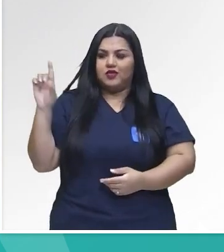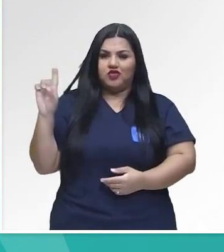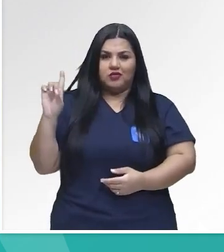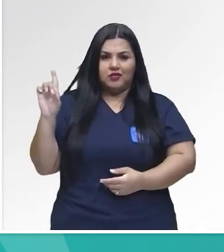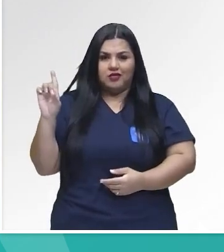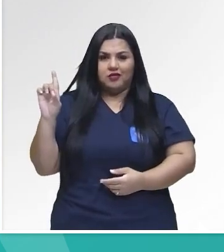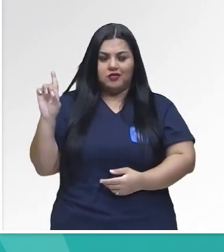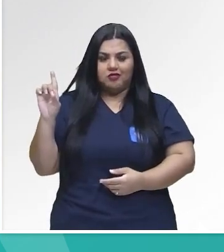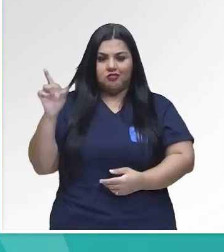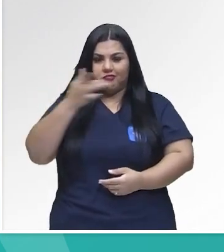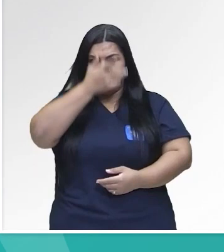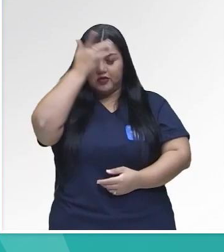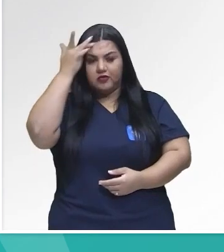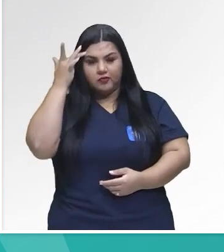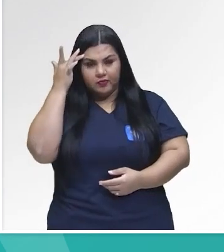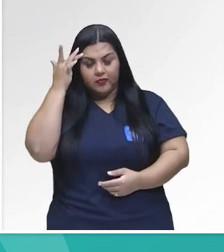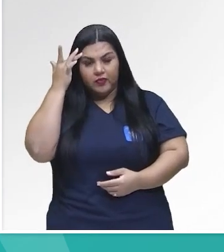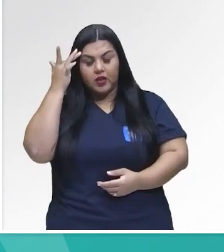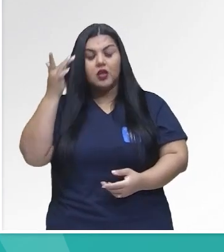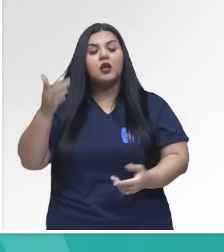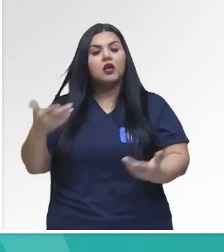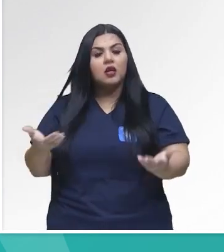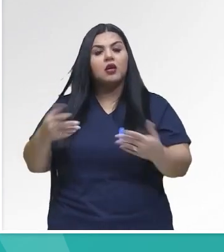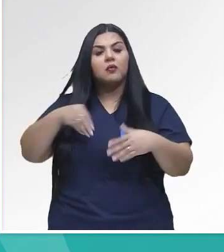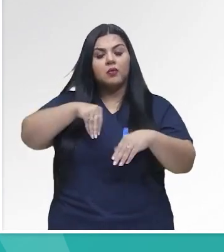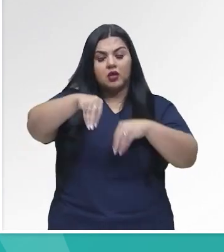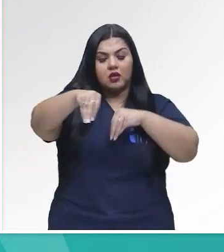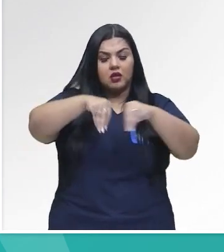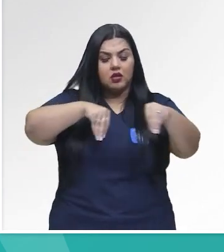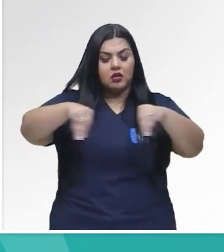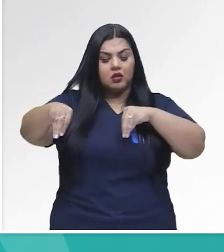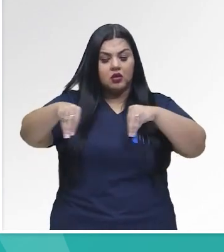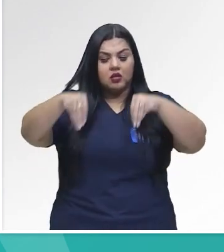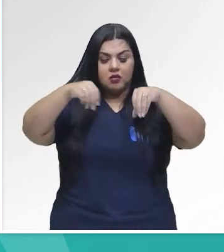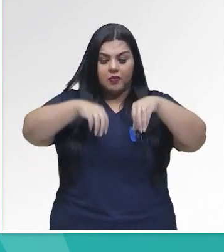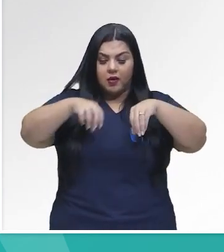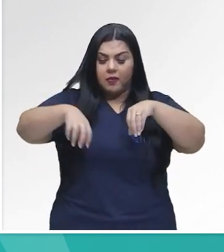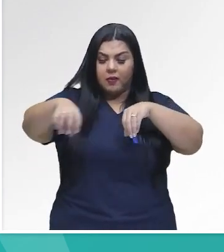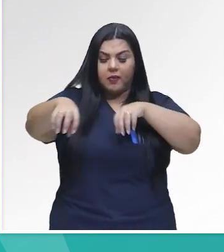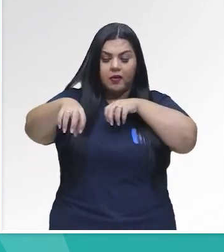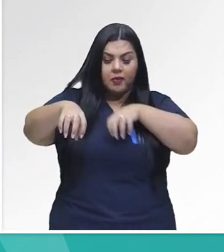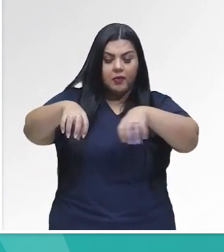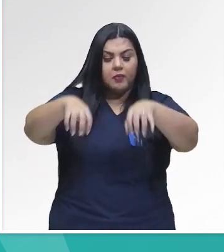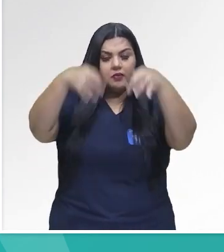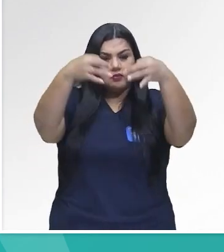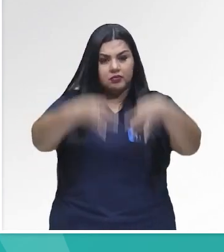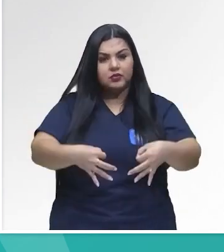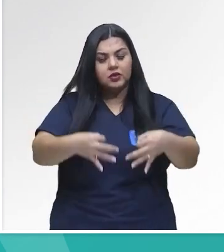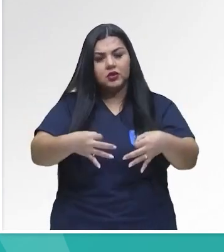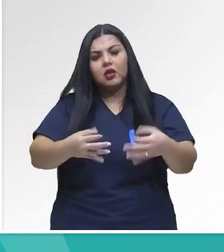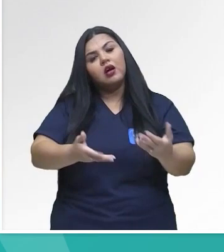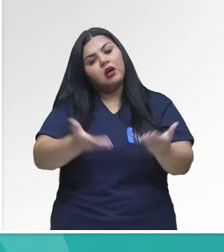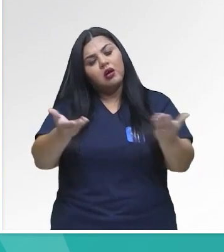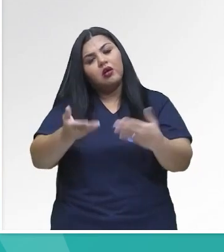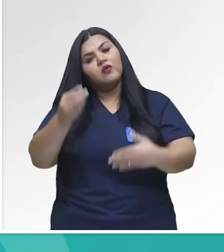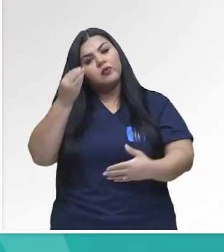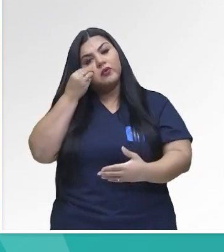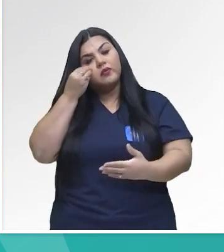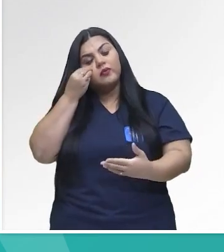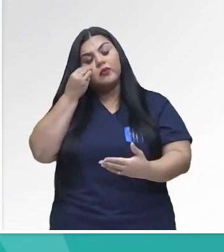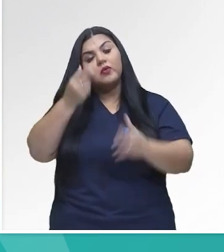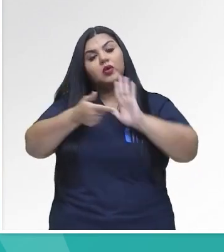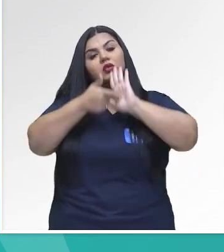à direita do jogador. E as peças, elas têm que estar posicionadas da maneira correta. Então, nós vamos demonstrar para vocês